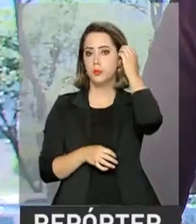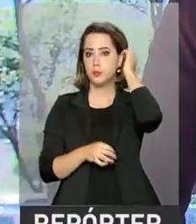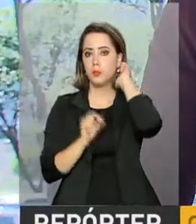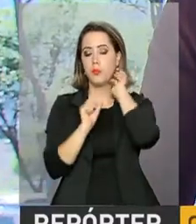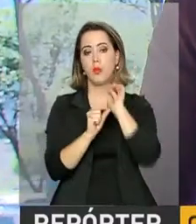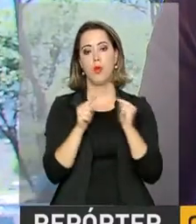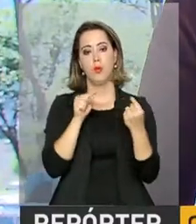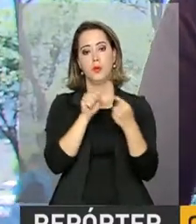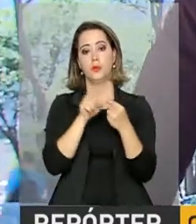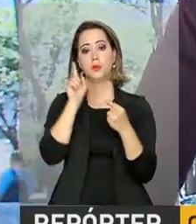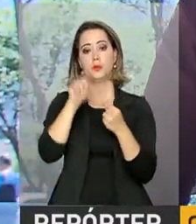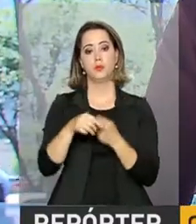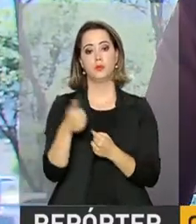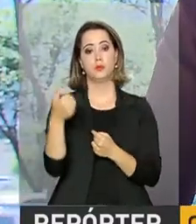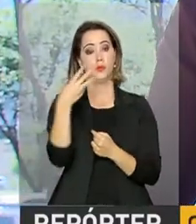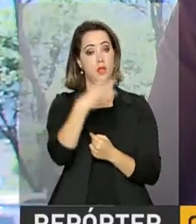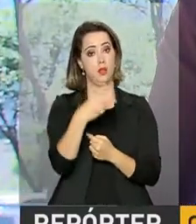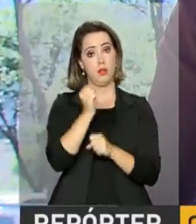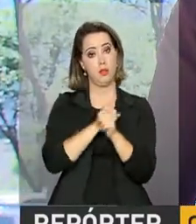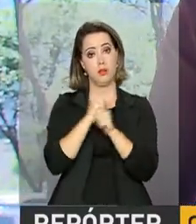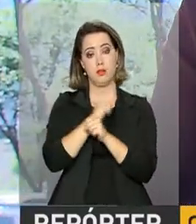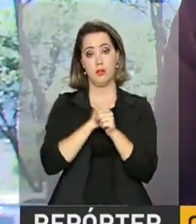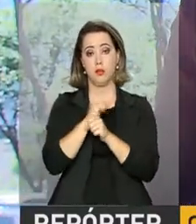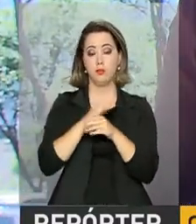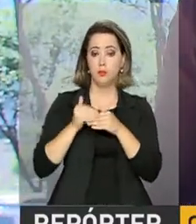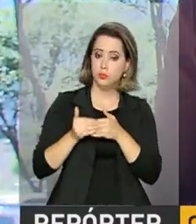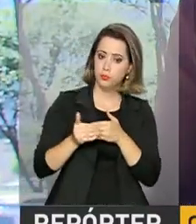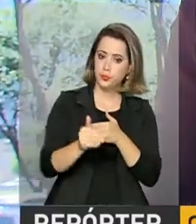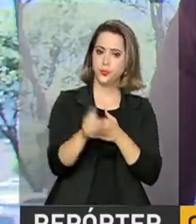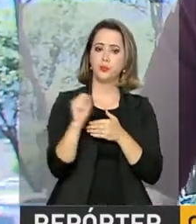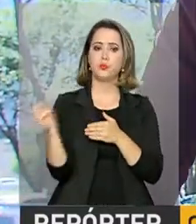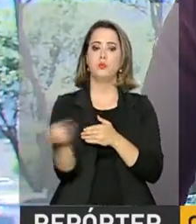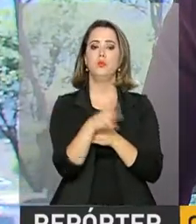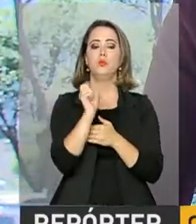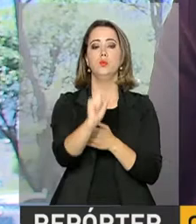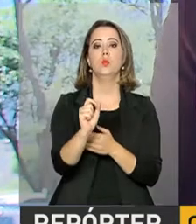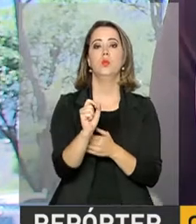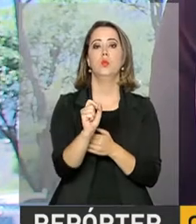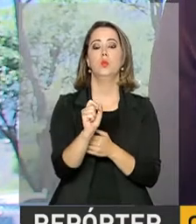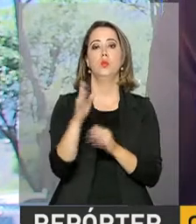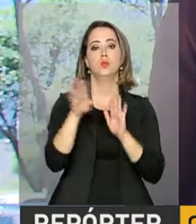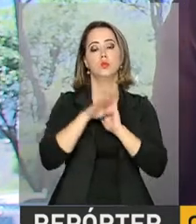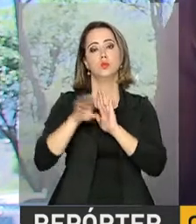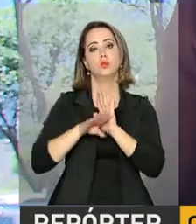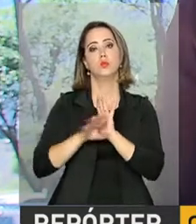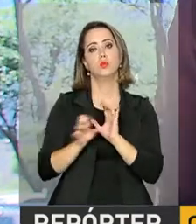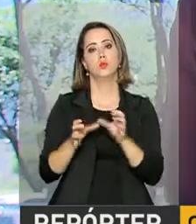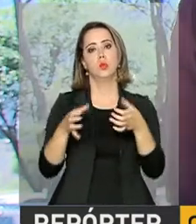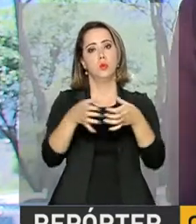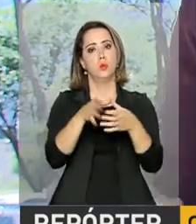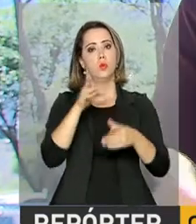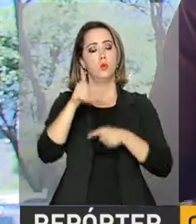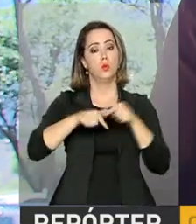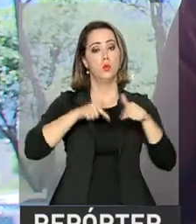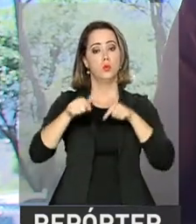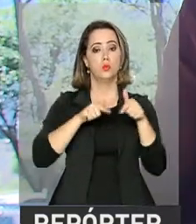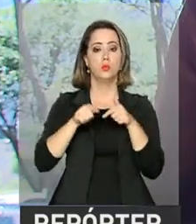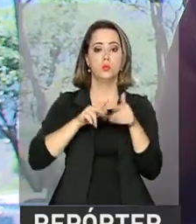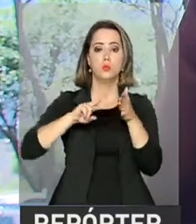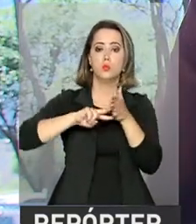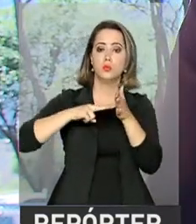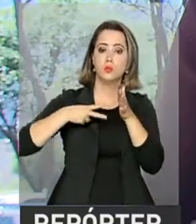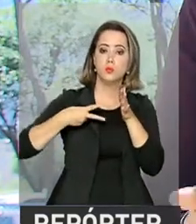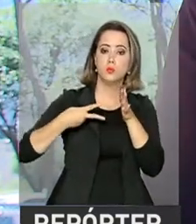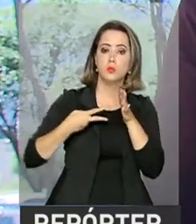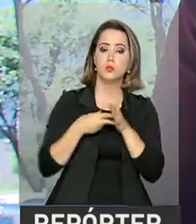terá metas com 13 anos de duração. O novo programa será definido por um grupo de trabalho formado por representantes